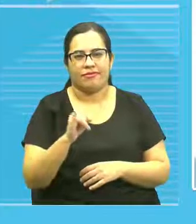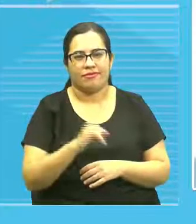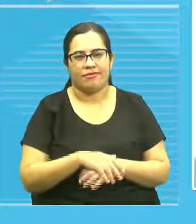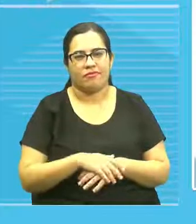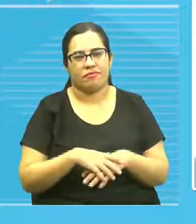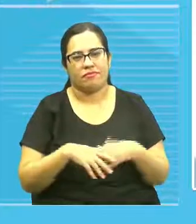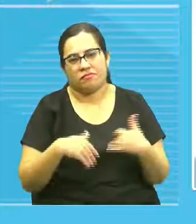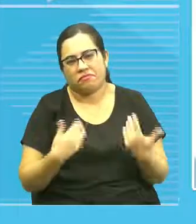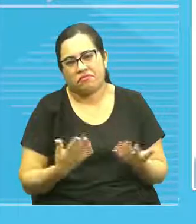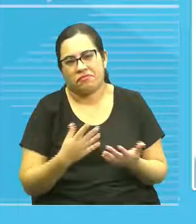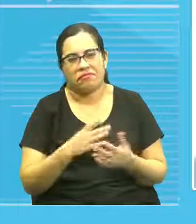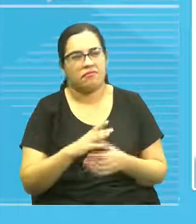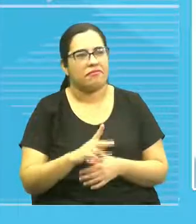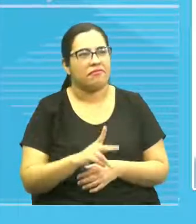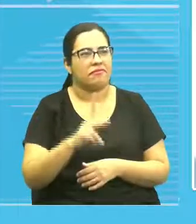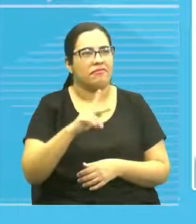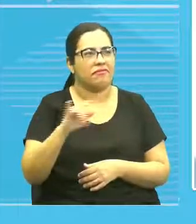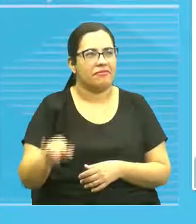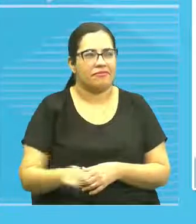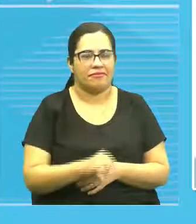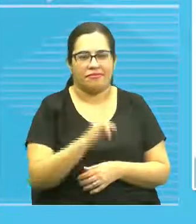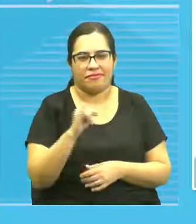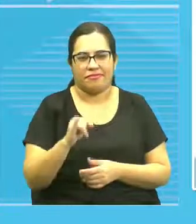Ou em quilojoules.